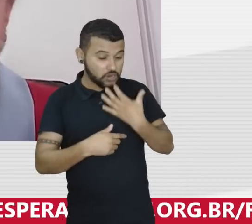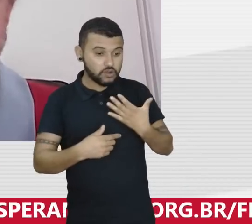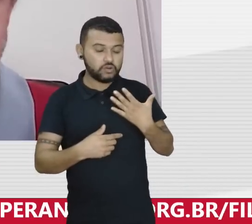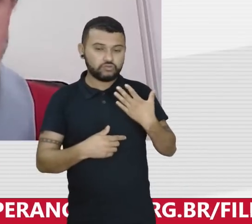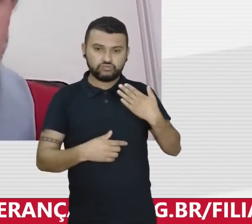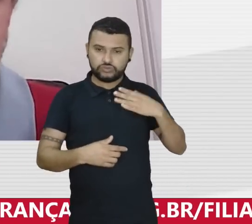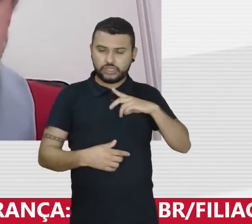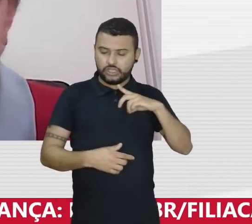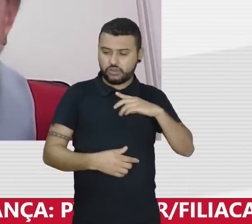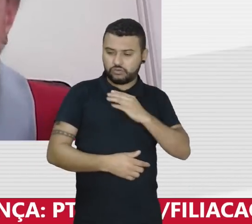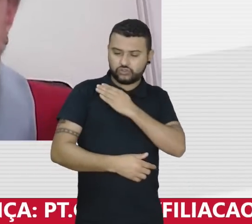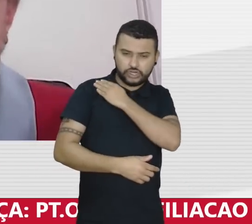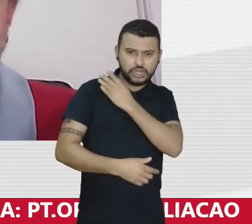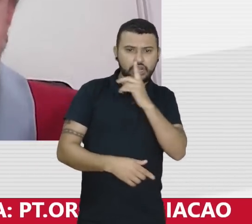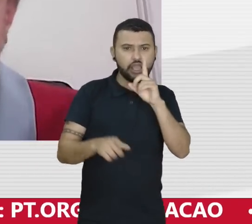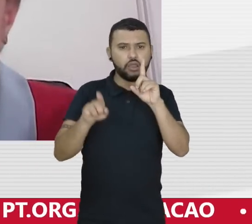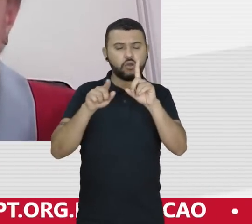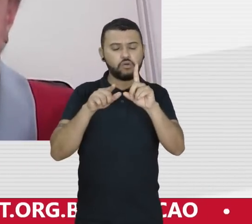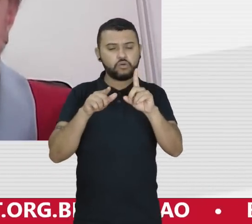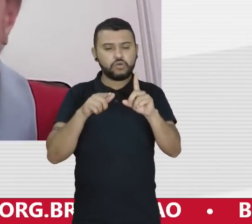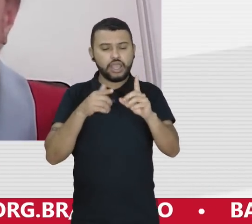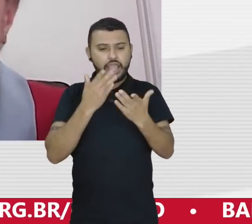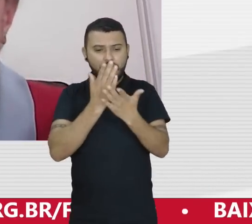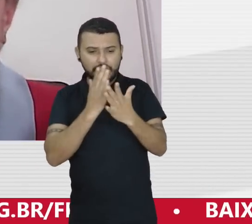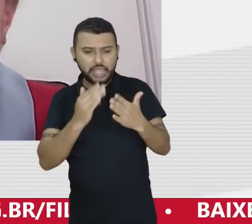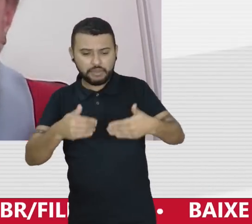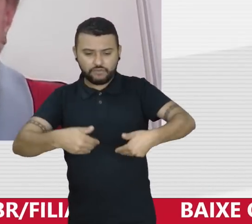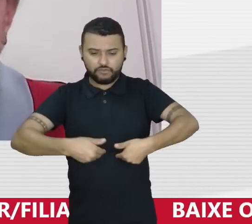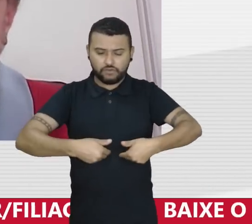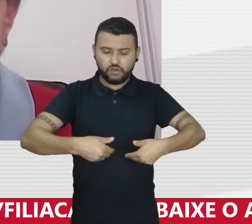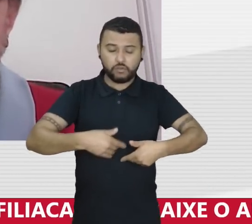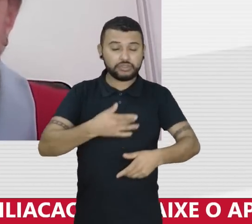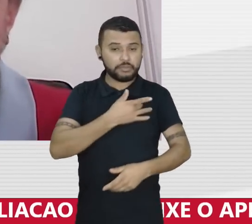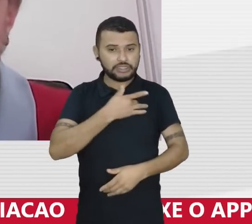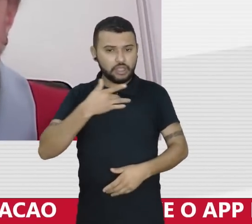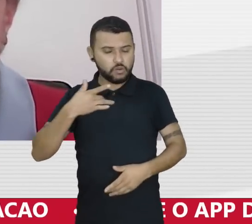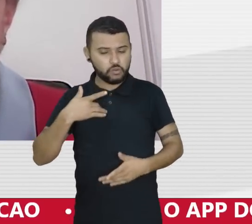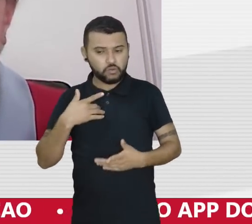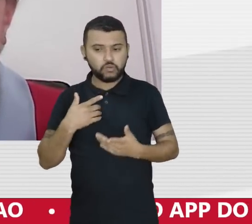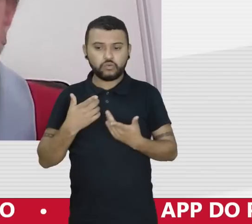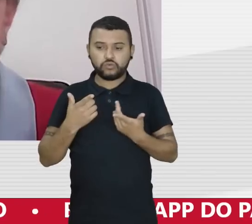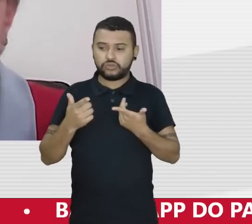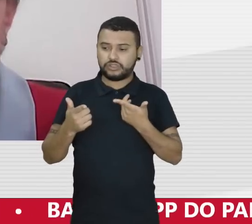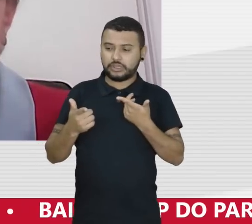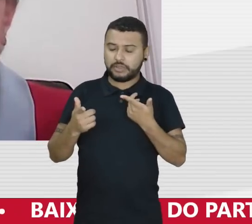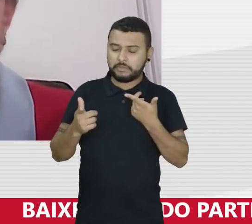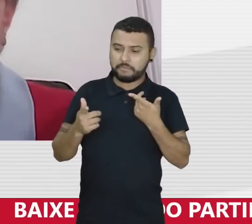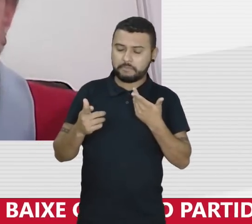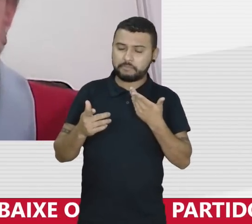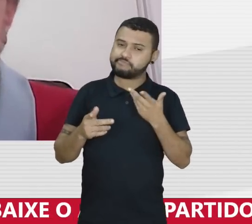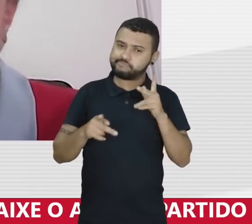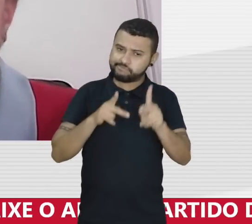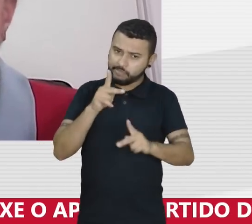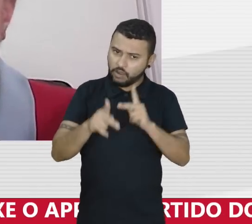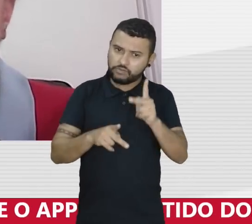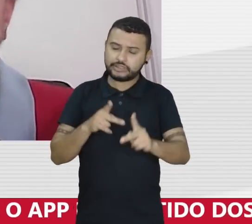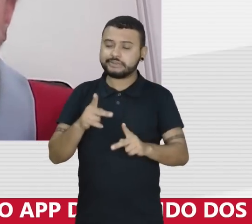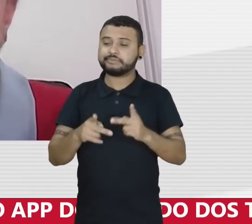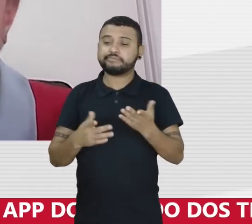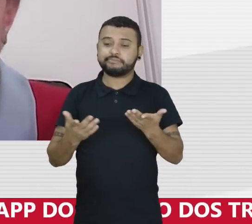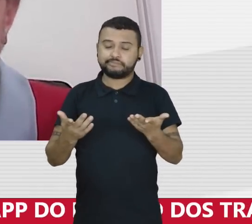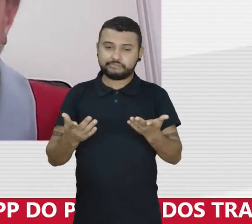general que comanda a saúde e mata em série a sua população, né,